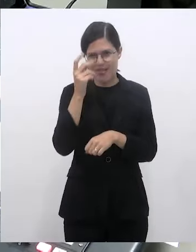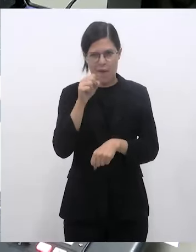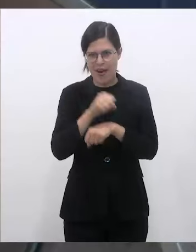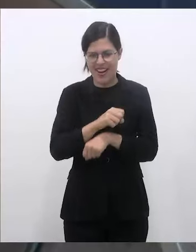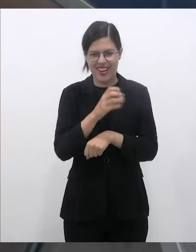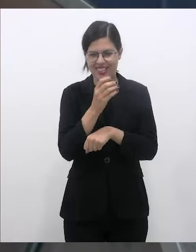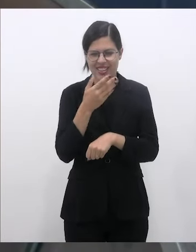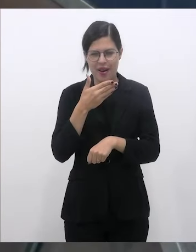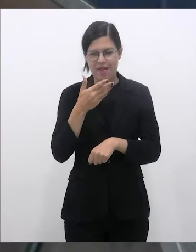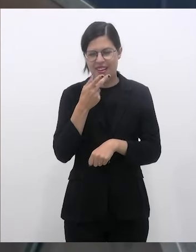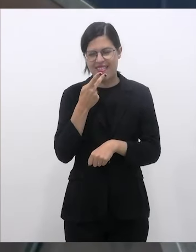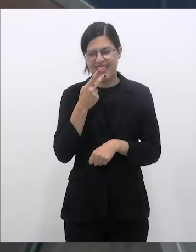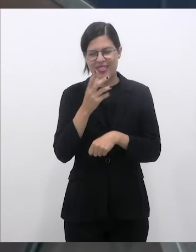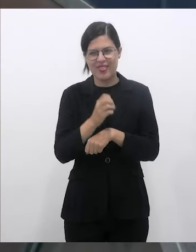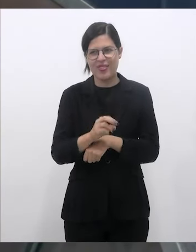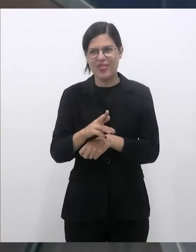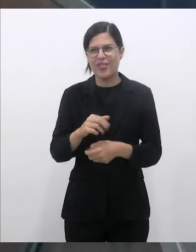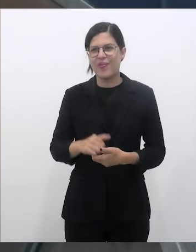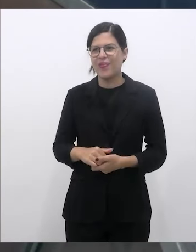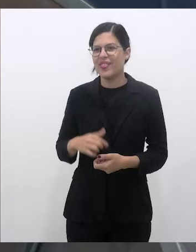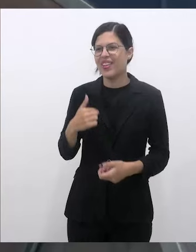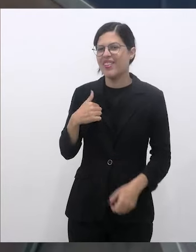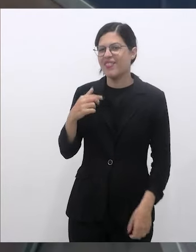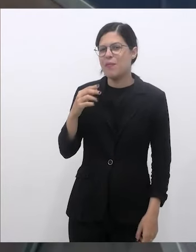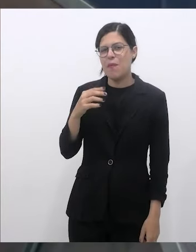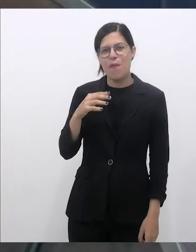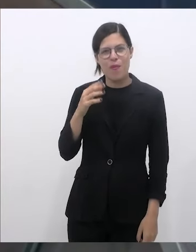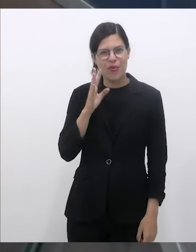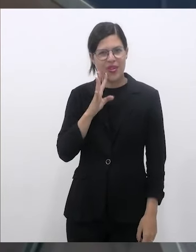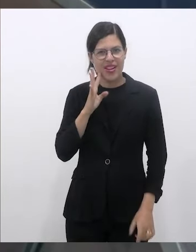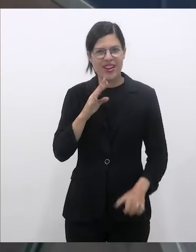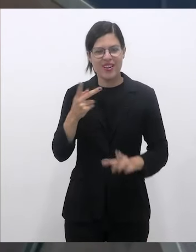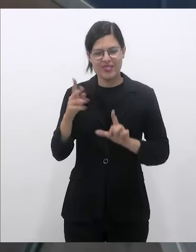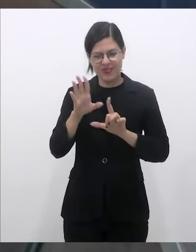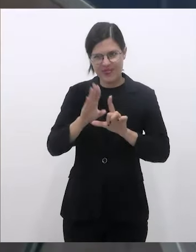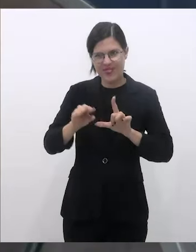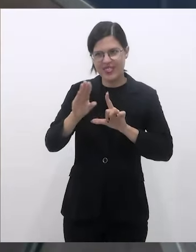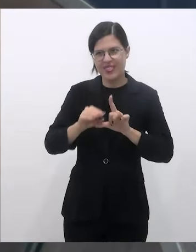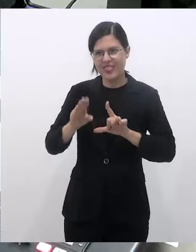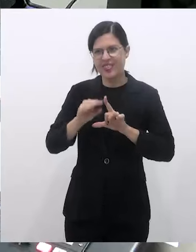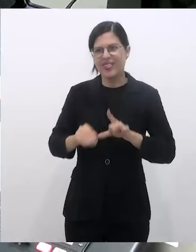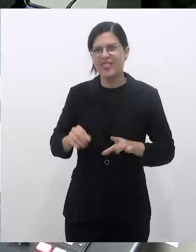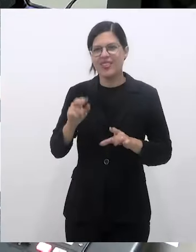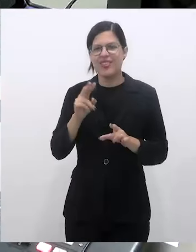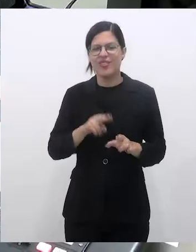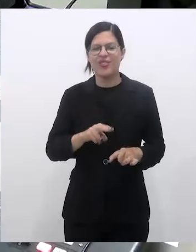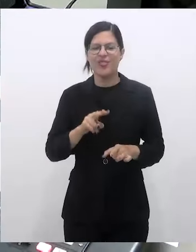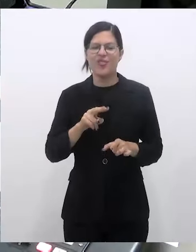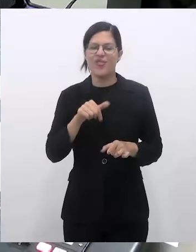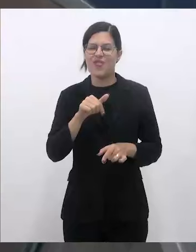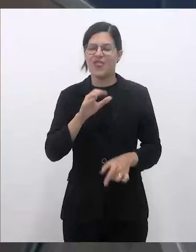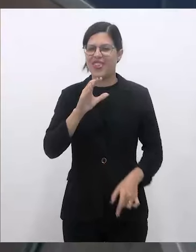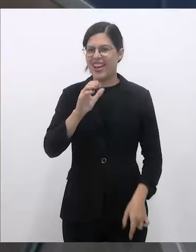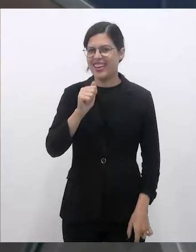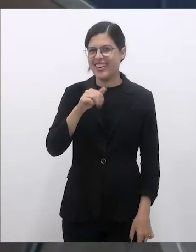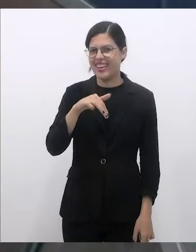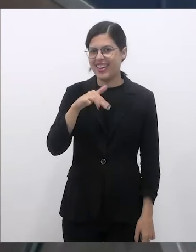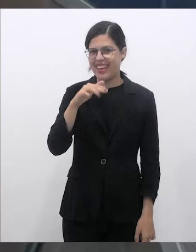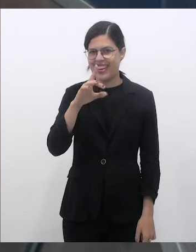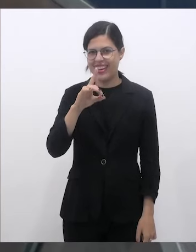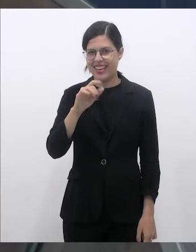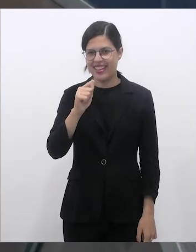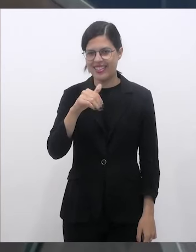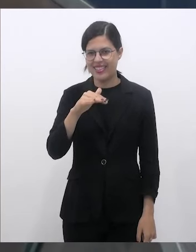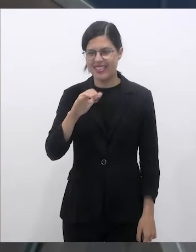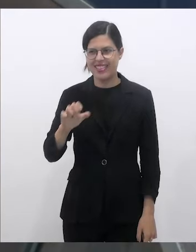dublagem, fantástica. Eu me vi assistindo o desenho da Phineas, né? E tudo mais. Da Candace. Da Candace. Foi fantástico e tudo mais.